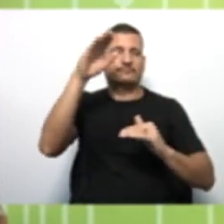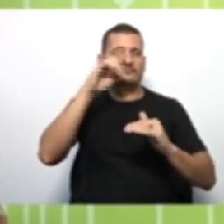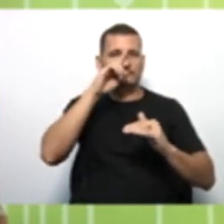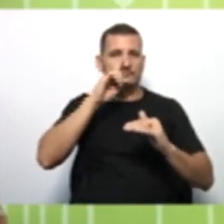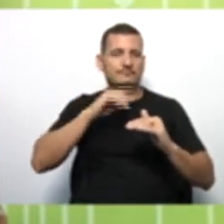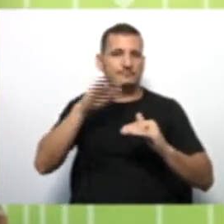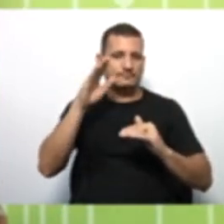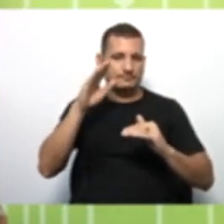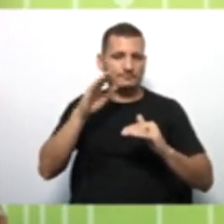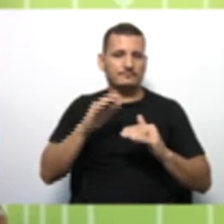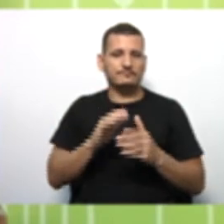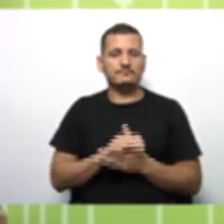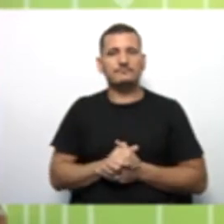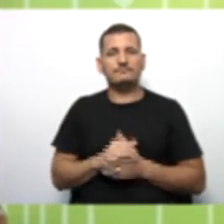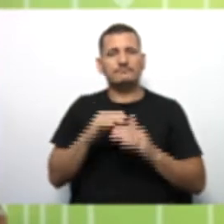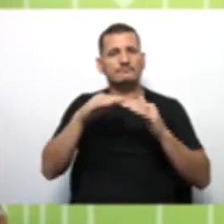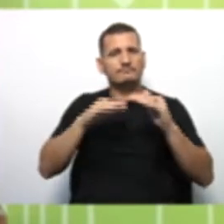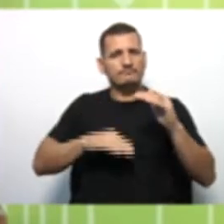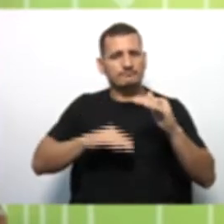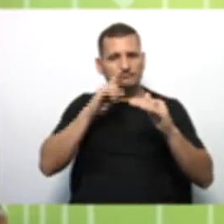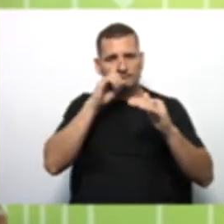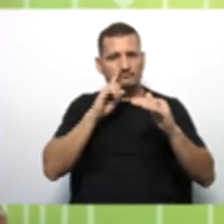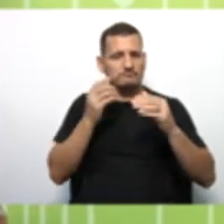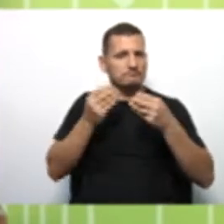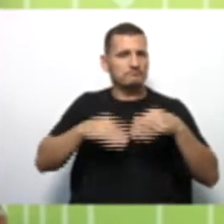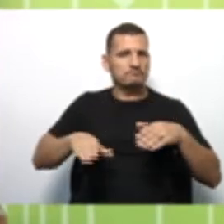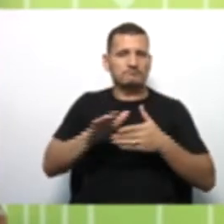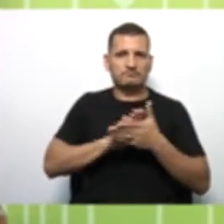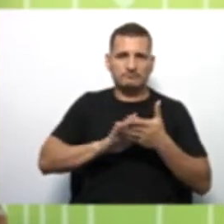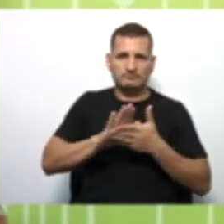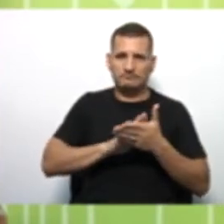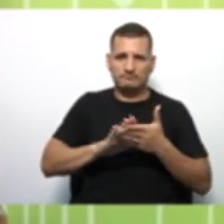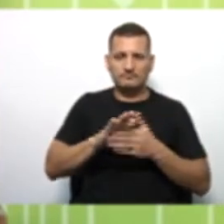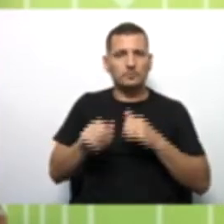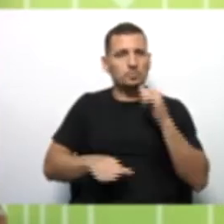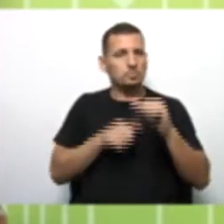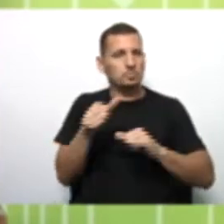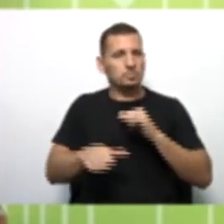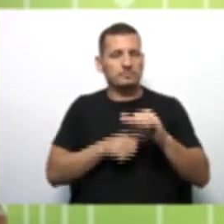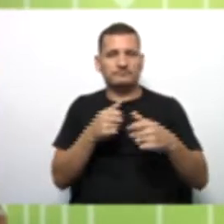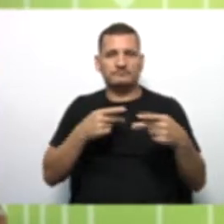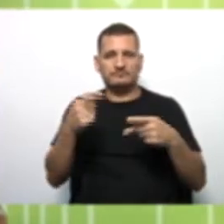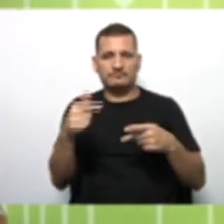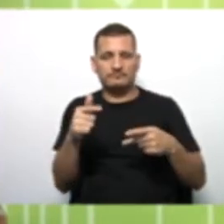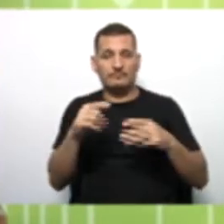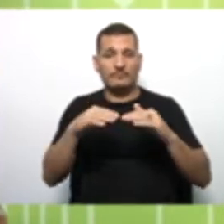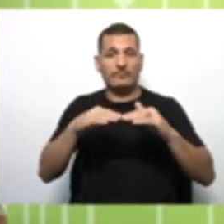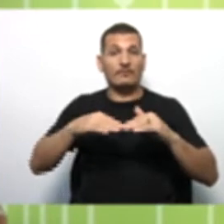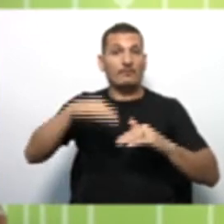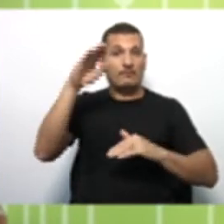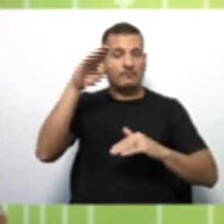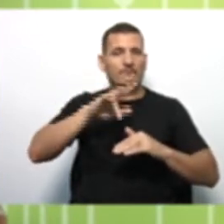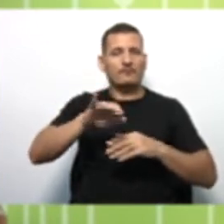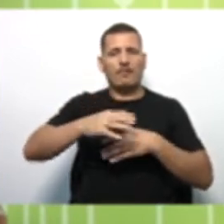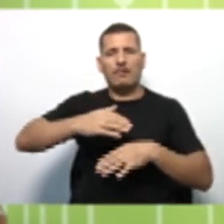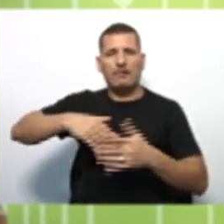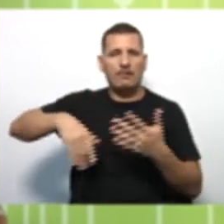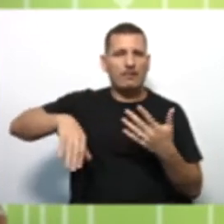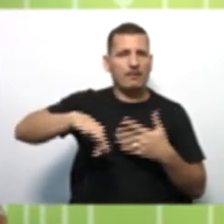amigo, bola bateu, entrou, né? Bateu o gol, agora o que eu tenho que fazer? Aí você já vai você vai ter que traçar